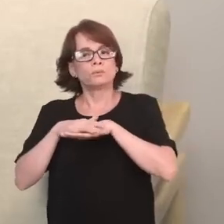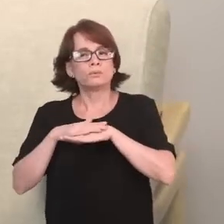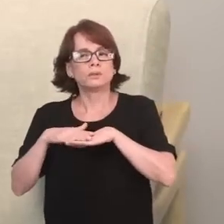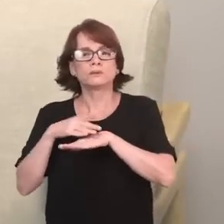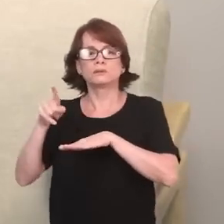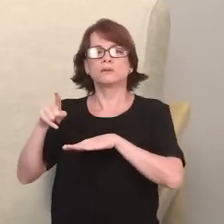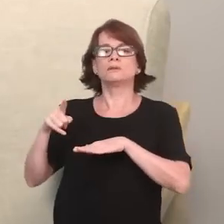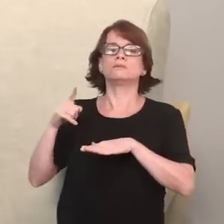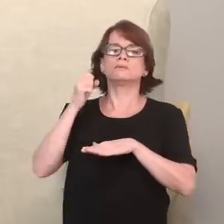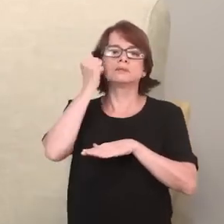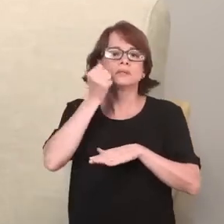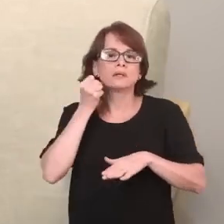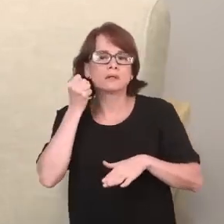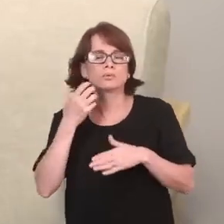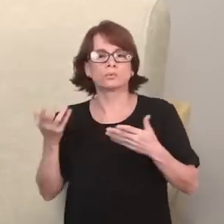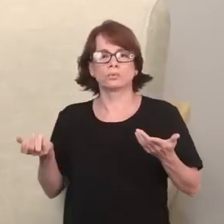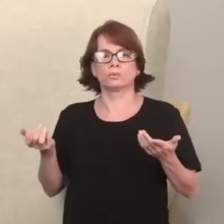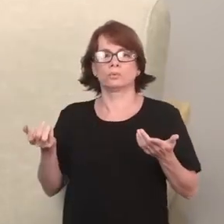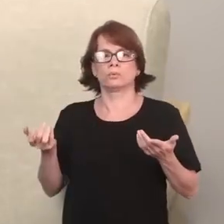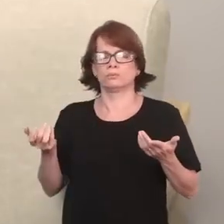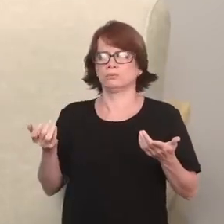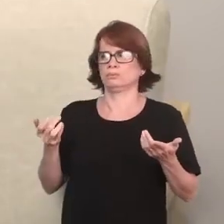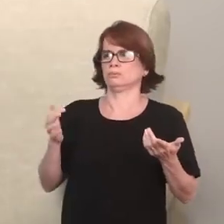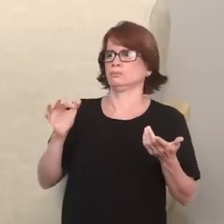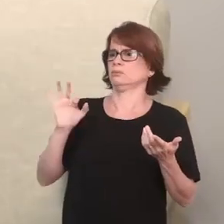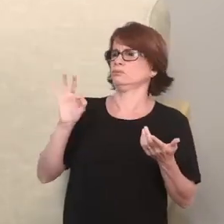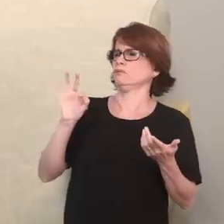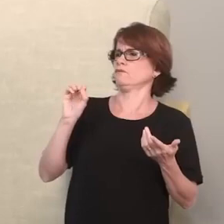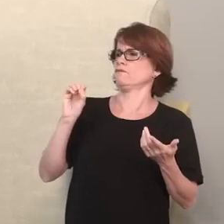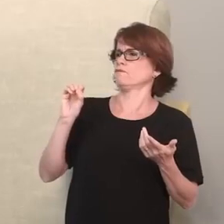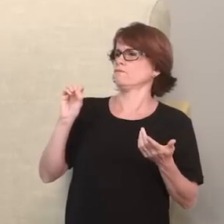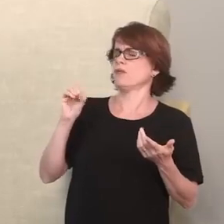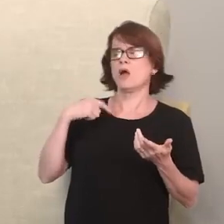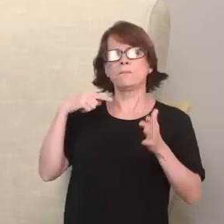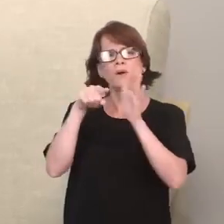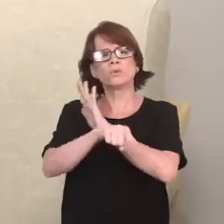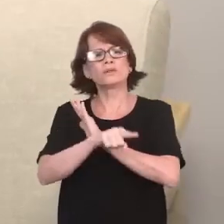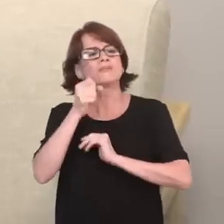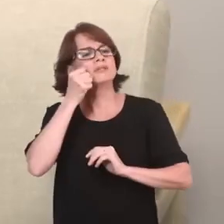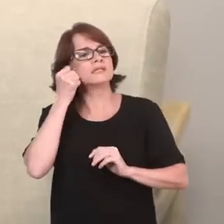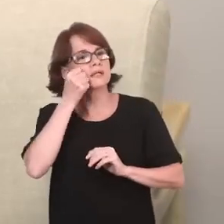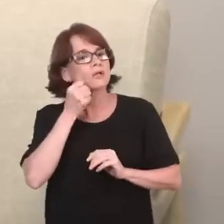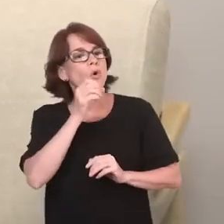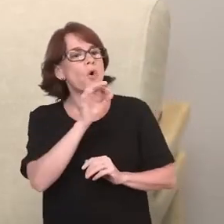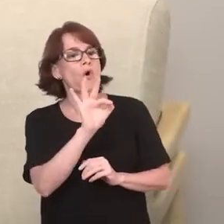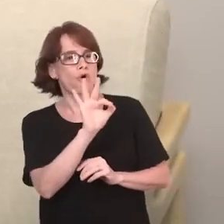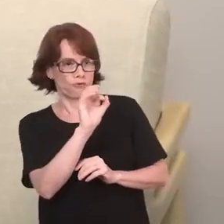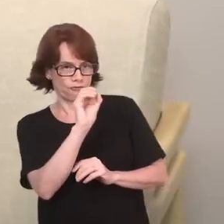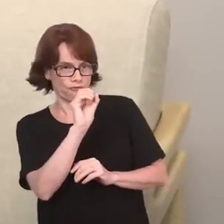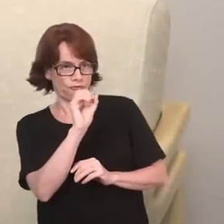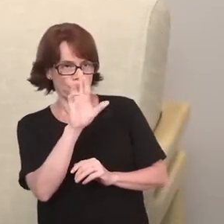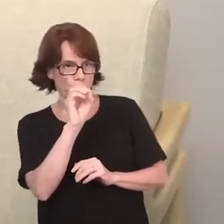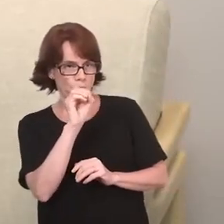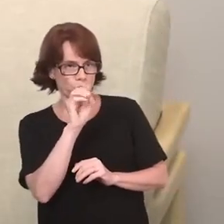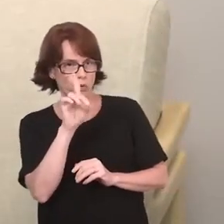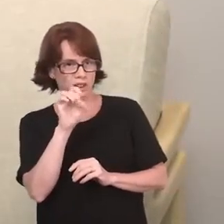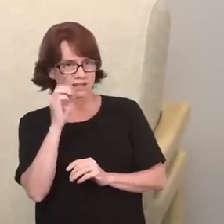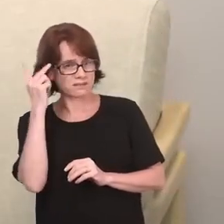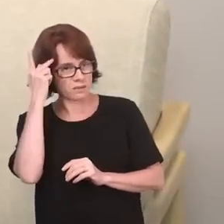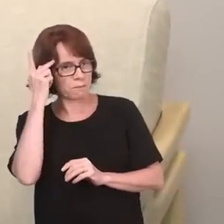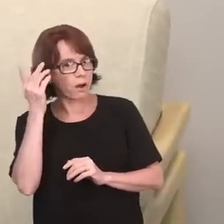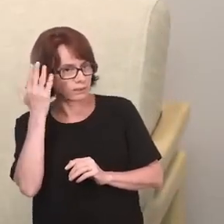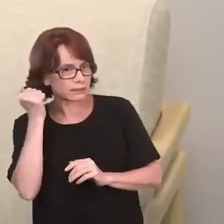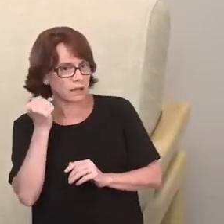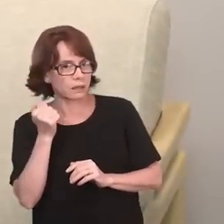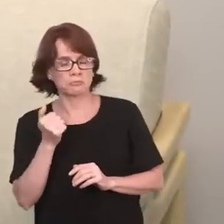Aí mencionei o Foro de São Paulo, ele falou, o que é isso? Eu pensei, cara, um senador da República não sabe o que é o Foro de São Paulo. Então eu fui vendo que tinha muita coisa